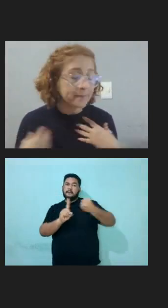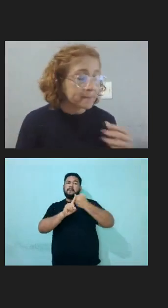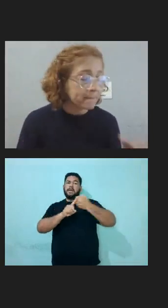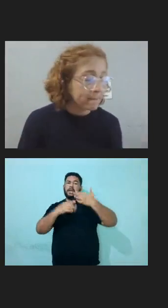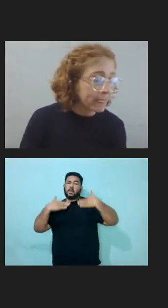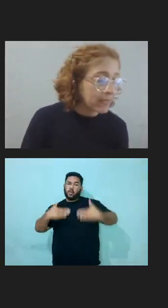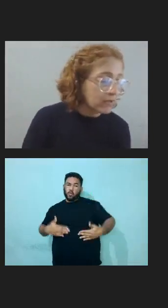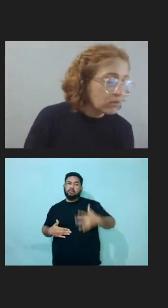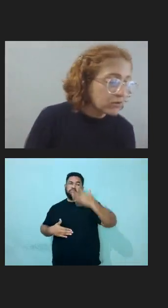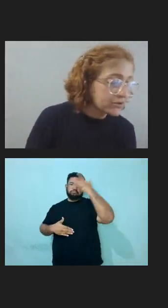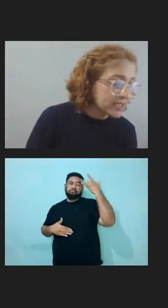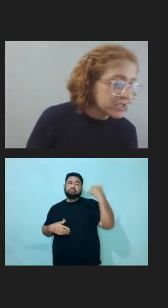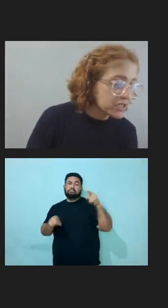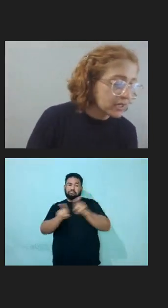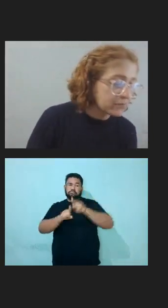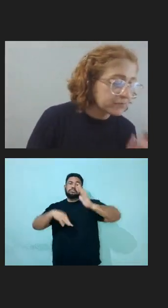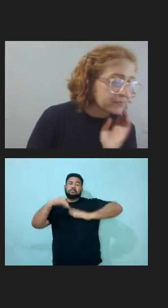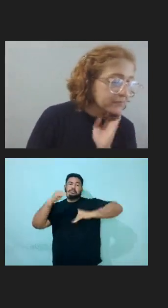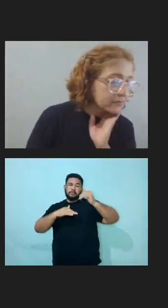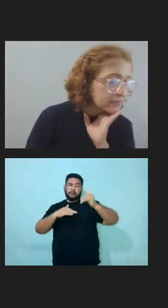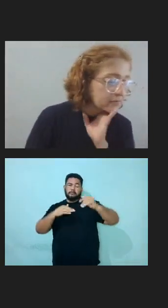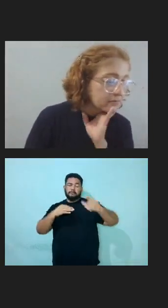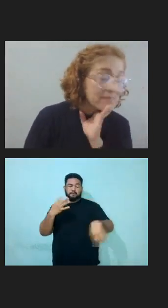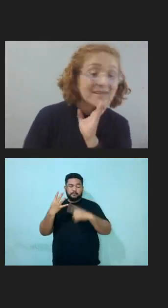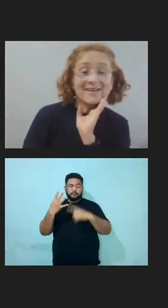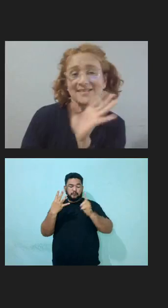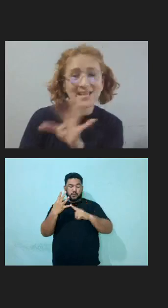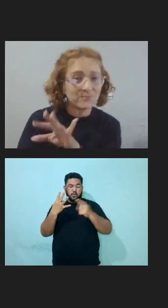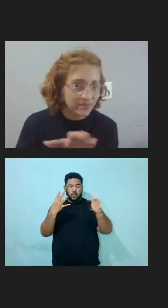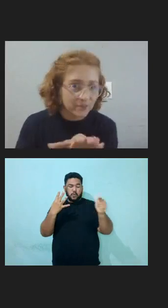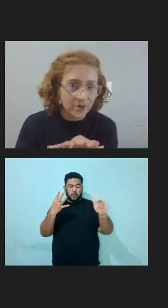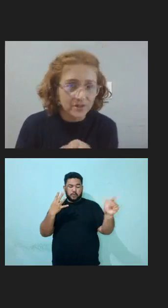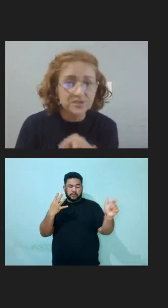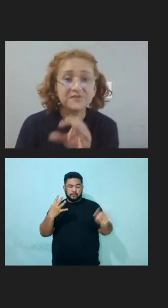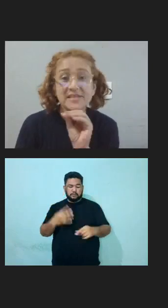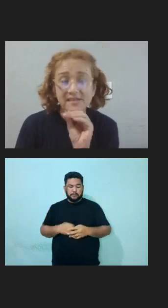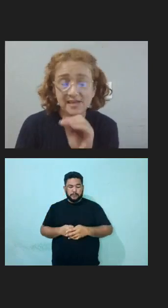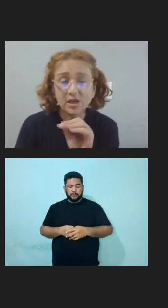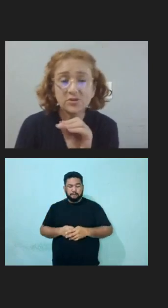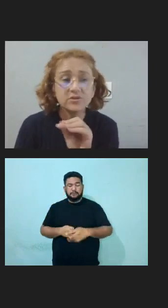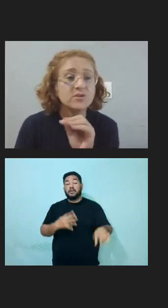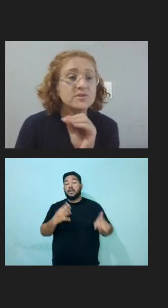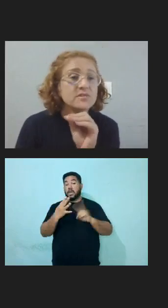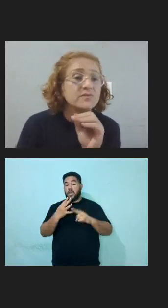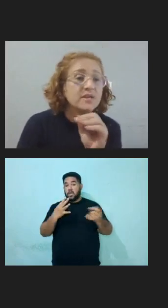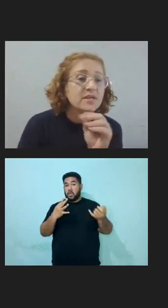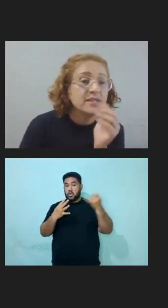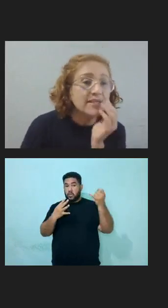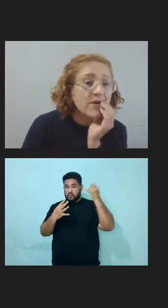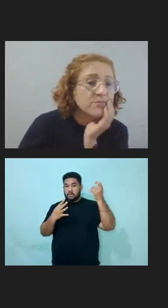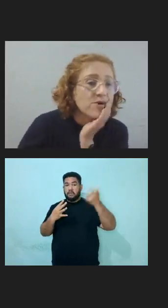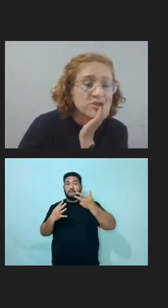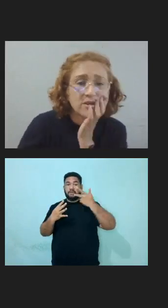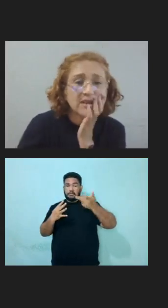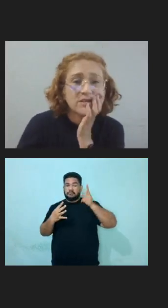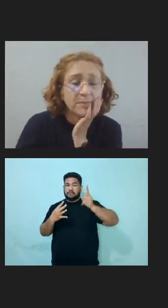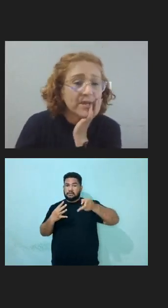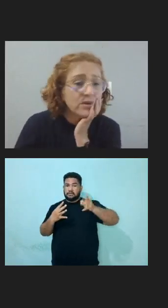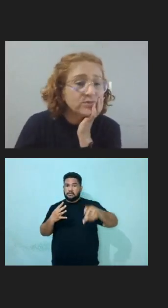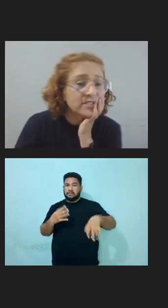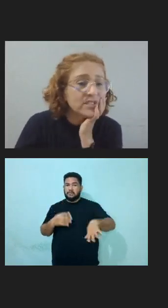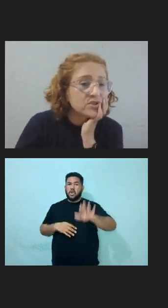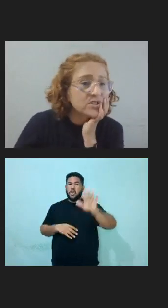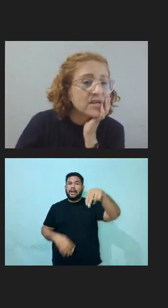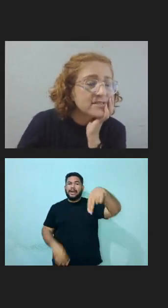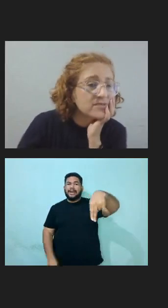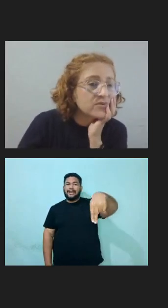também. Outra questão, isso aqui é muito importante, frisei a aula toda, inclusive. Nelson, pode colocar sua pergunta